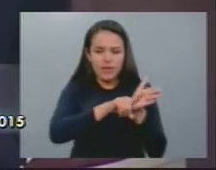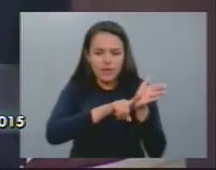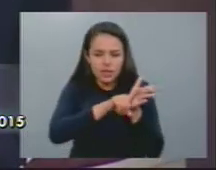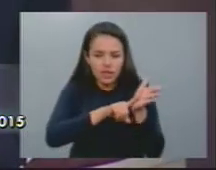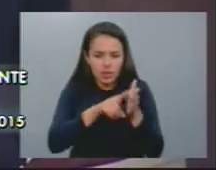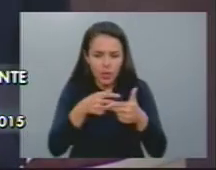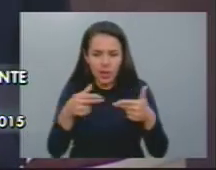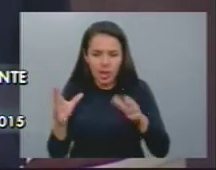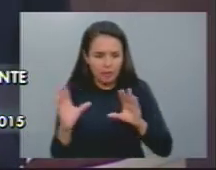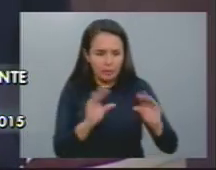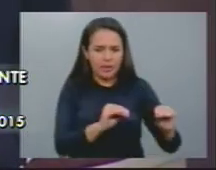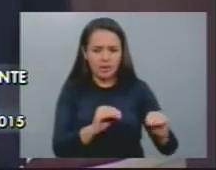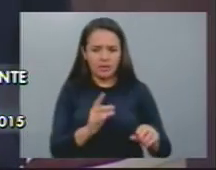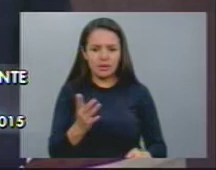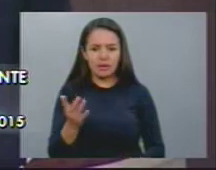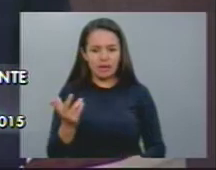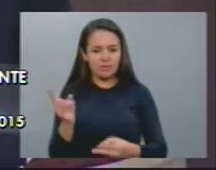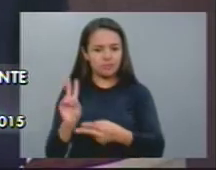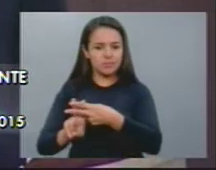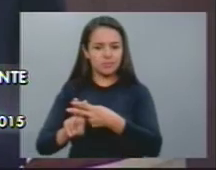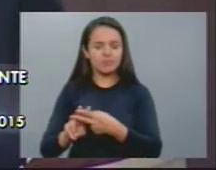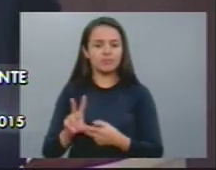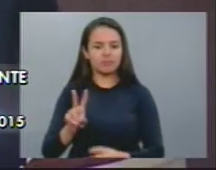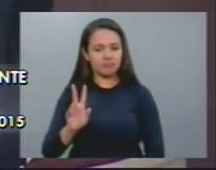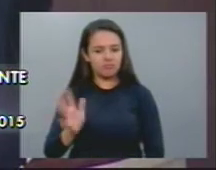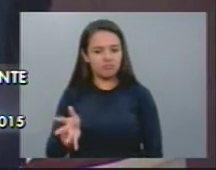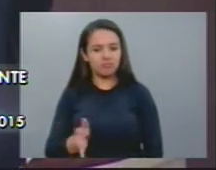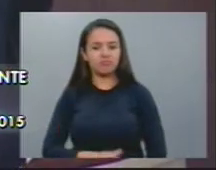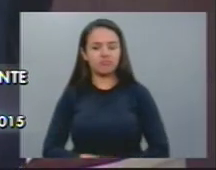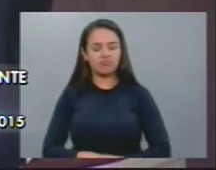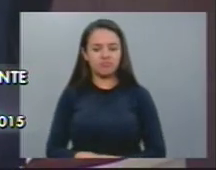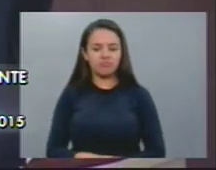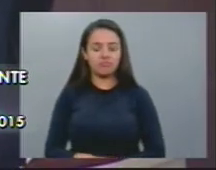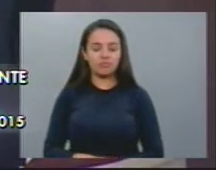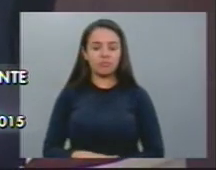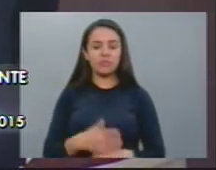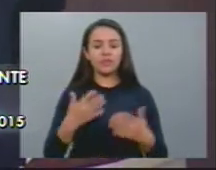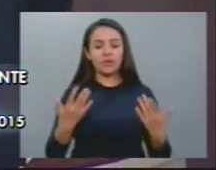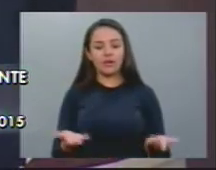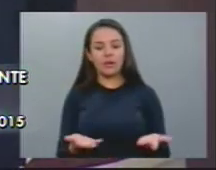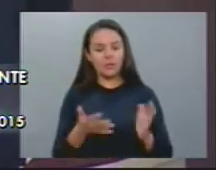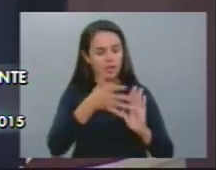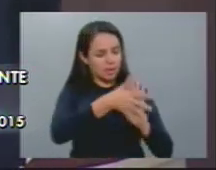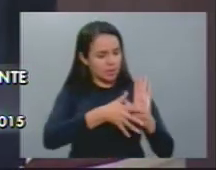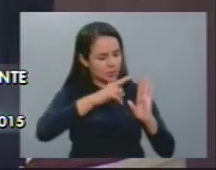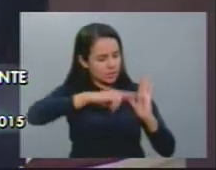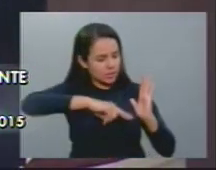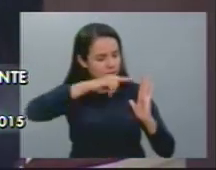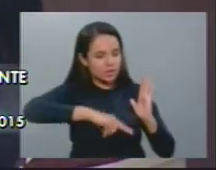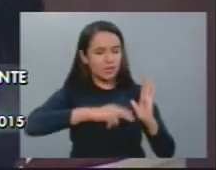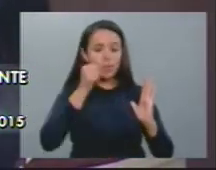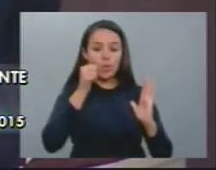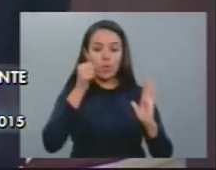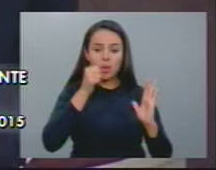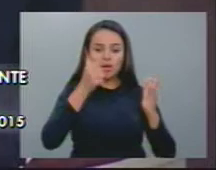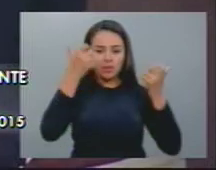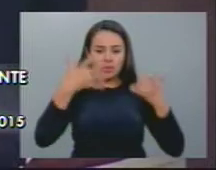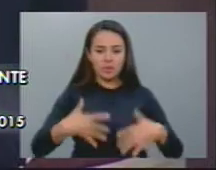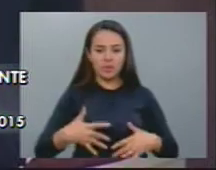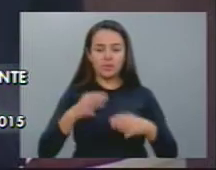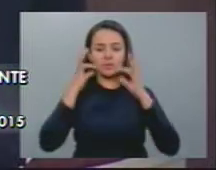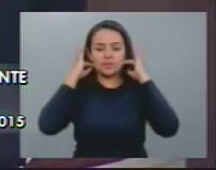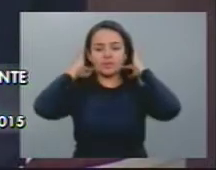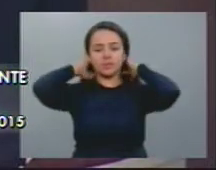Jato. A ministra Carmen Lúcia, ela disse algo que me pareceu bastante apropriado. Na